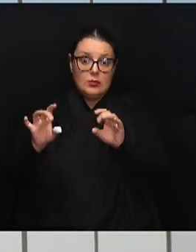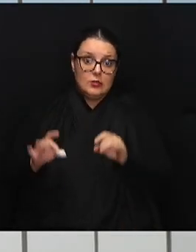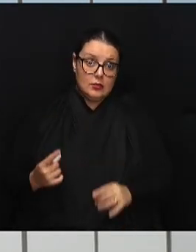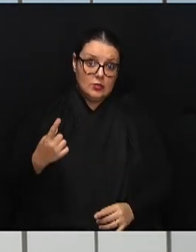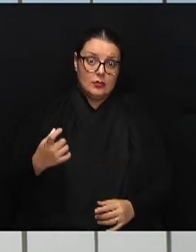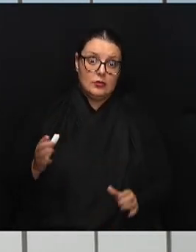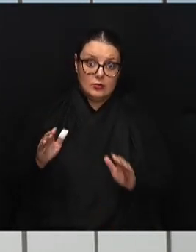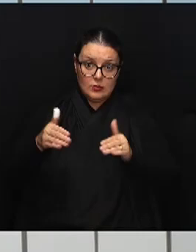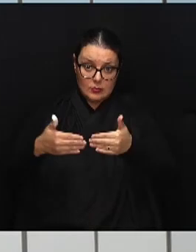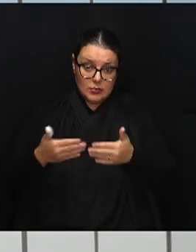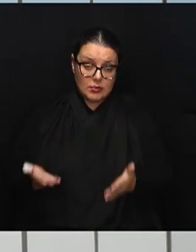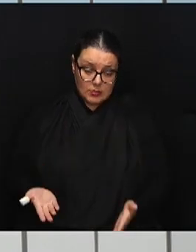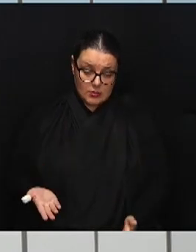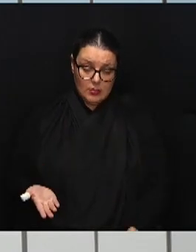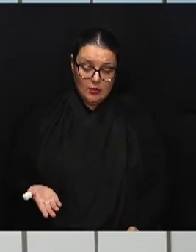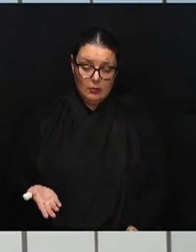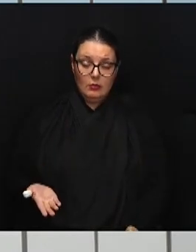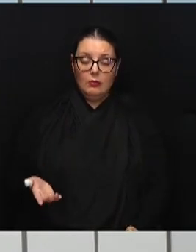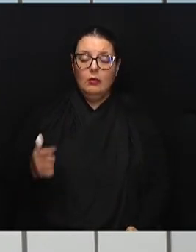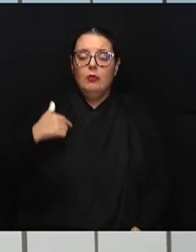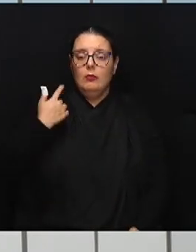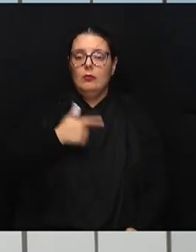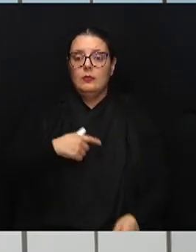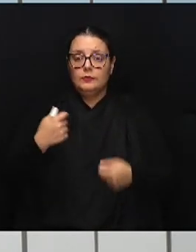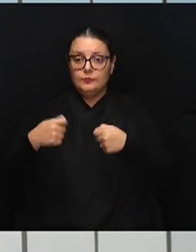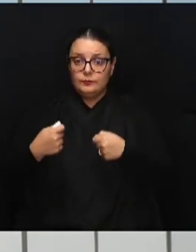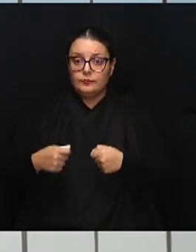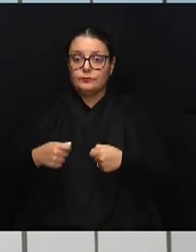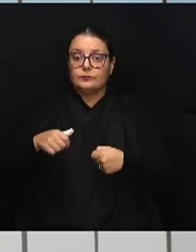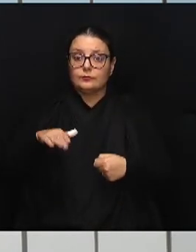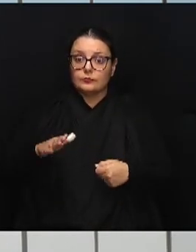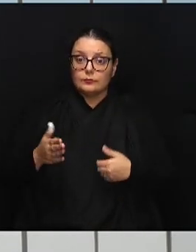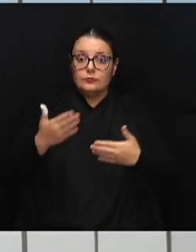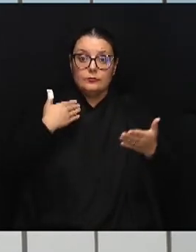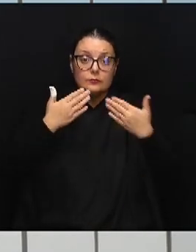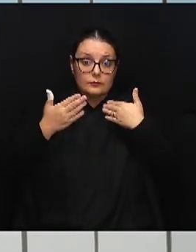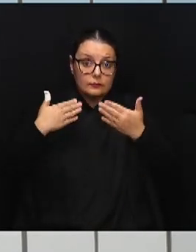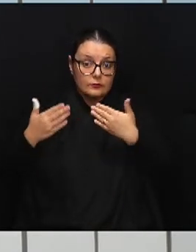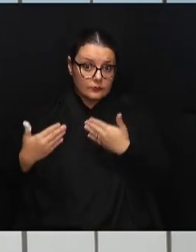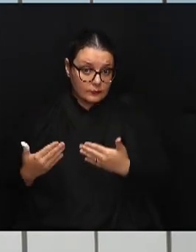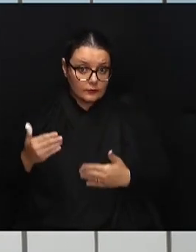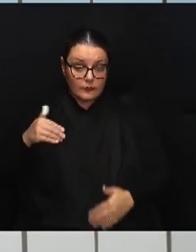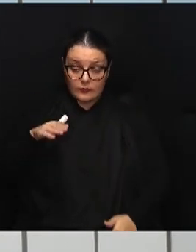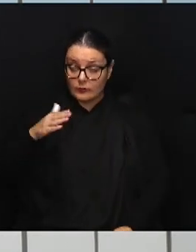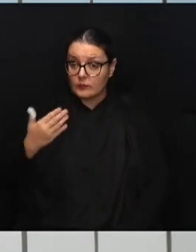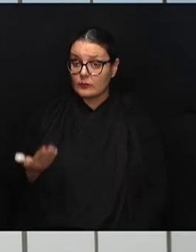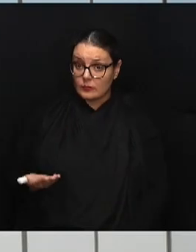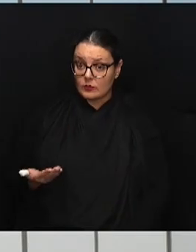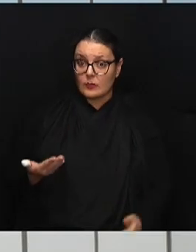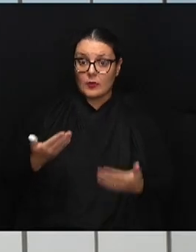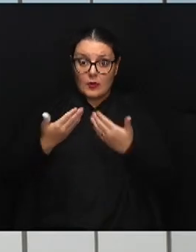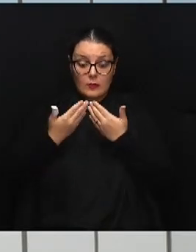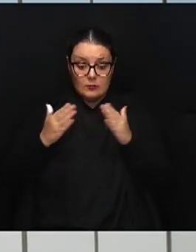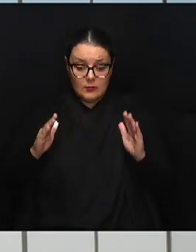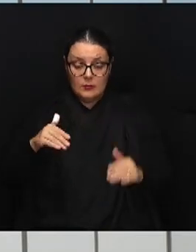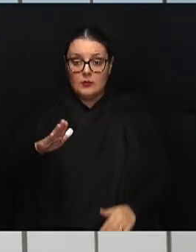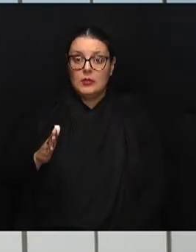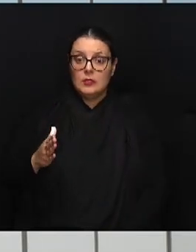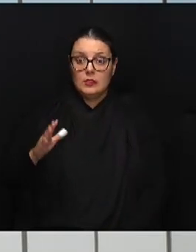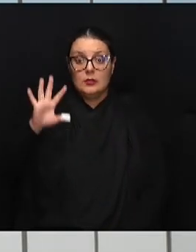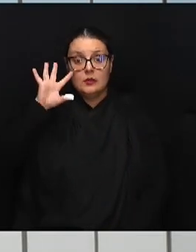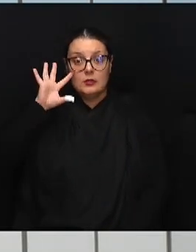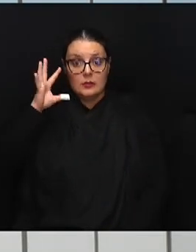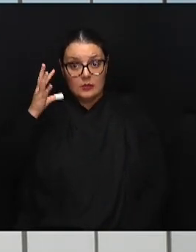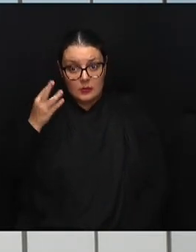e fechadas, né? Então nós vamos precisar de muito mais diálogo, de muito mais abertura, muito mais